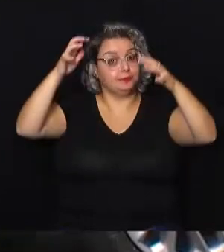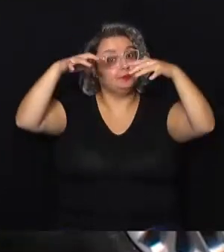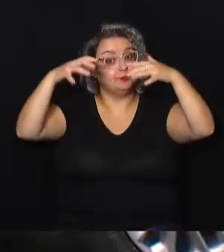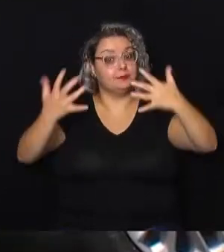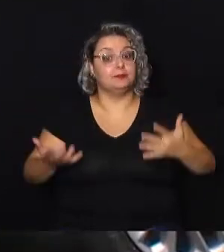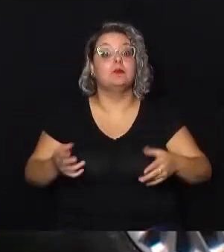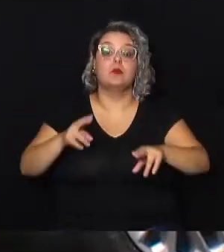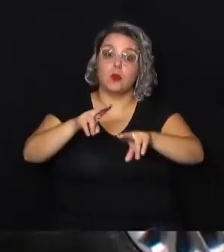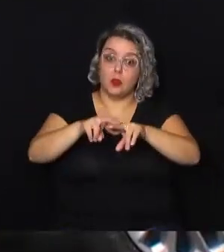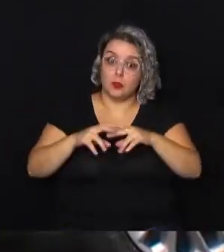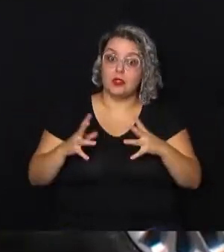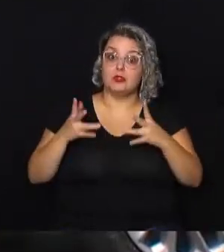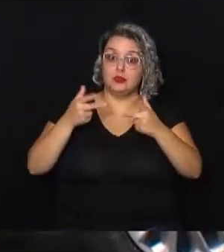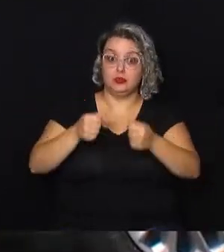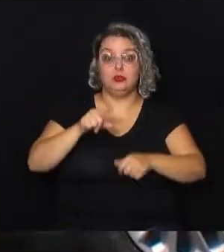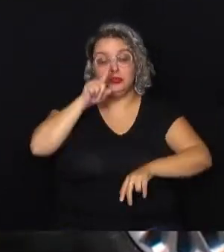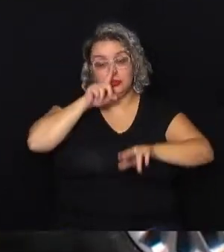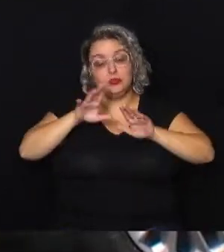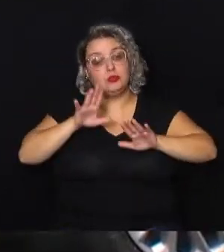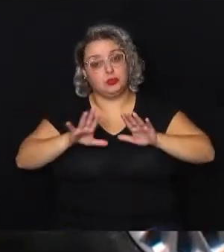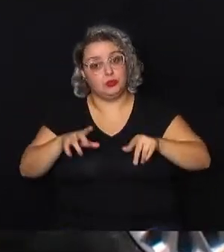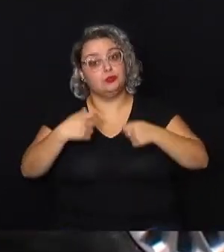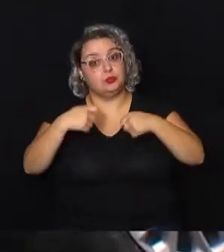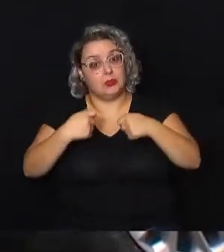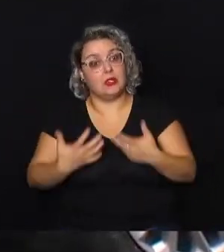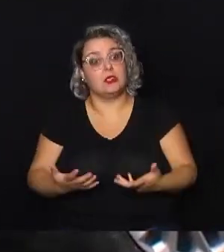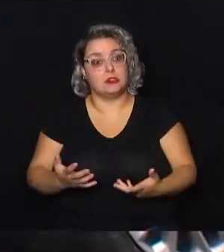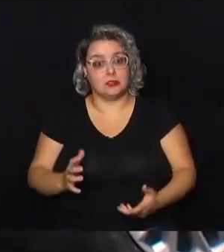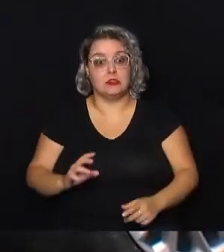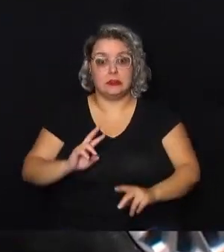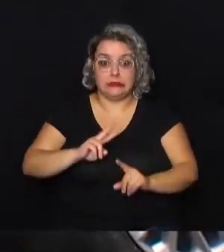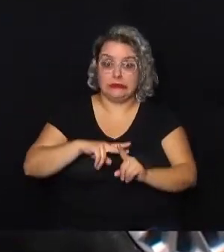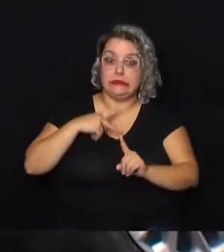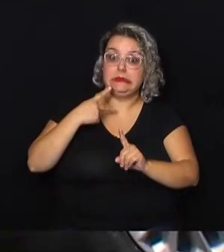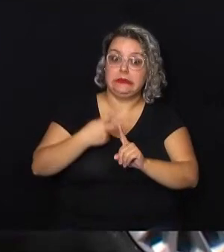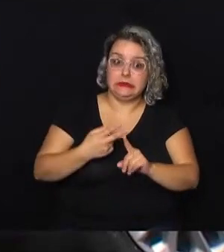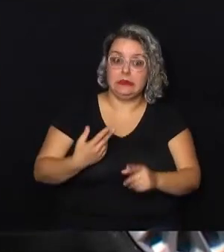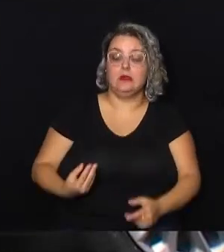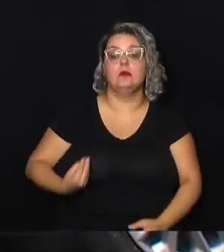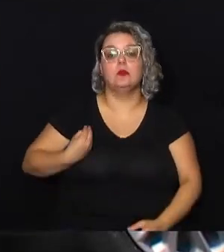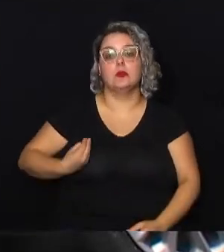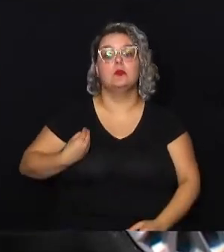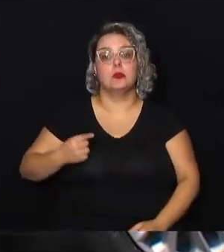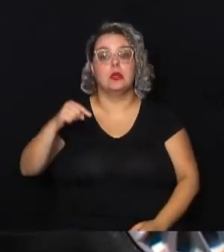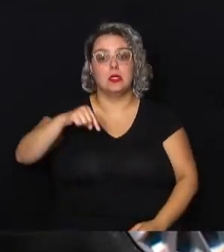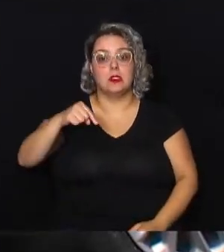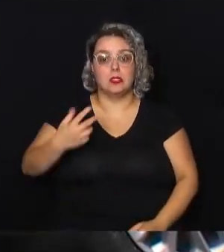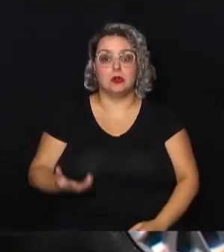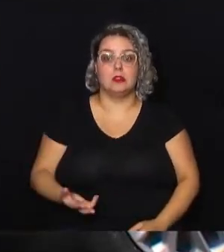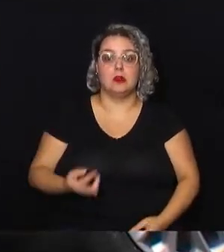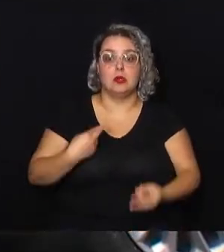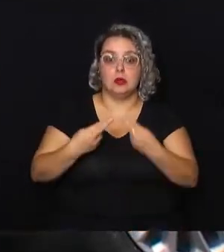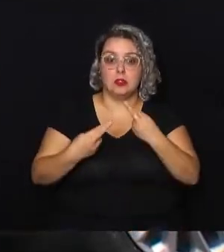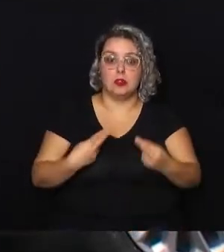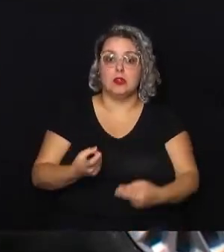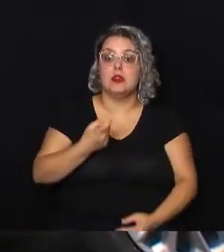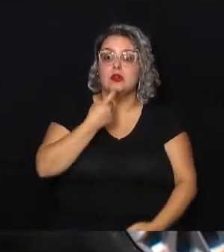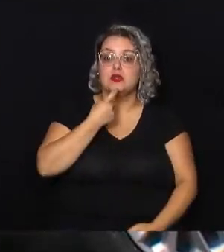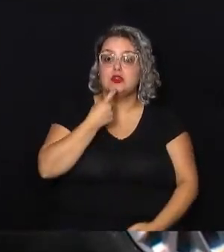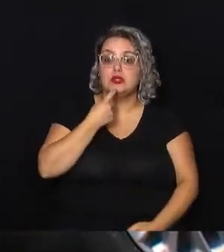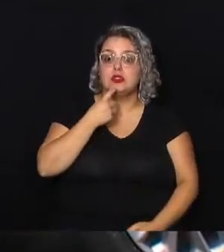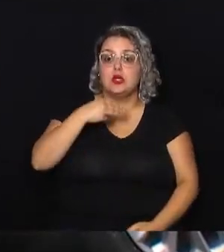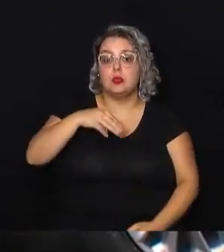Por isso, todos os cuidados precisam ser redobrados. Falamos ao vivo agora aqui, não é? Da rodovia